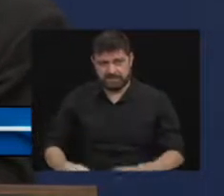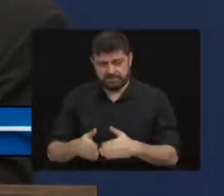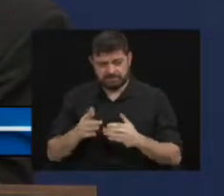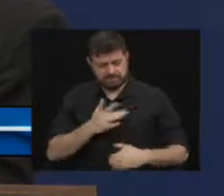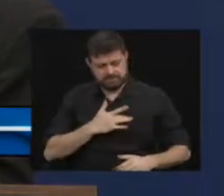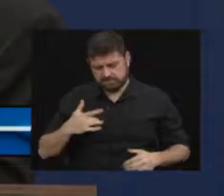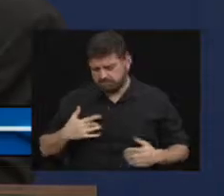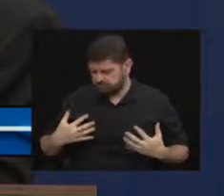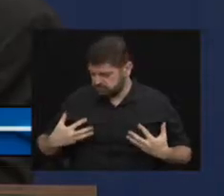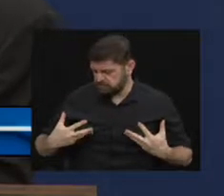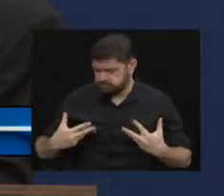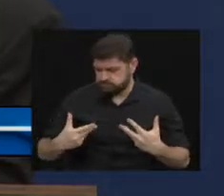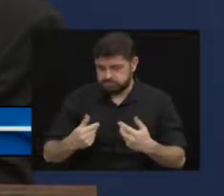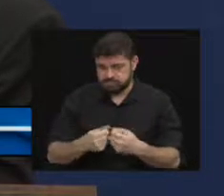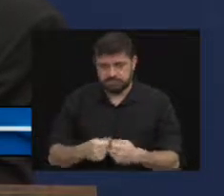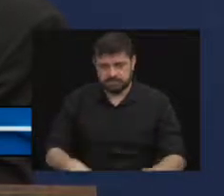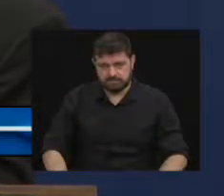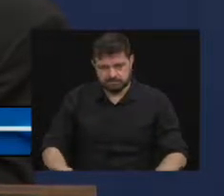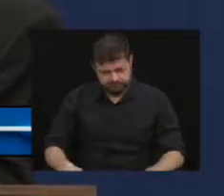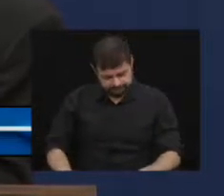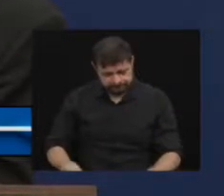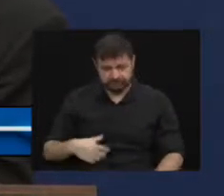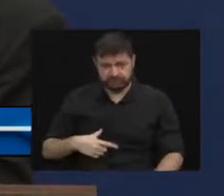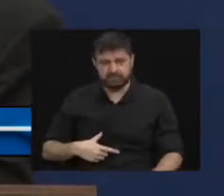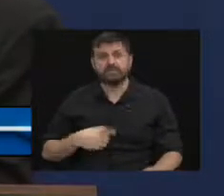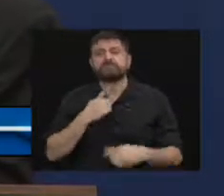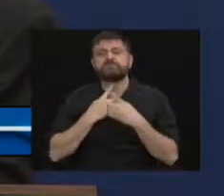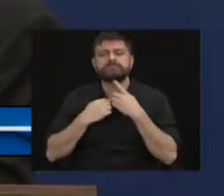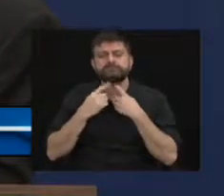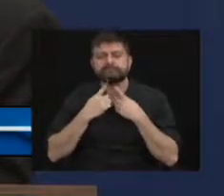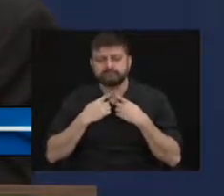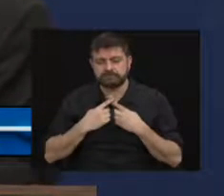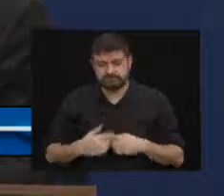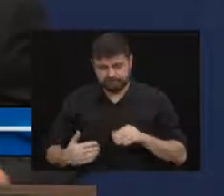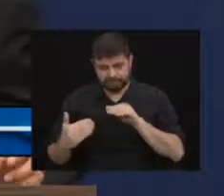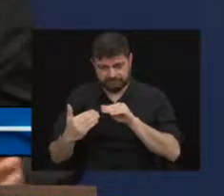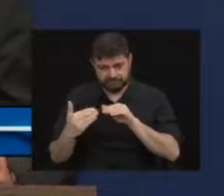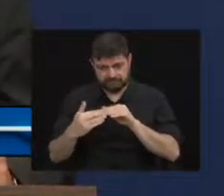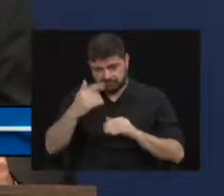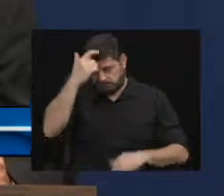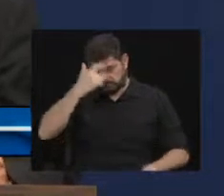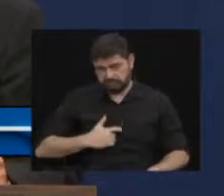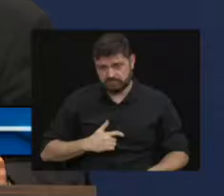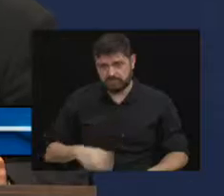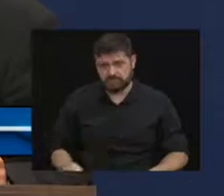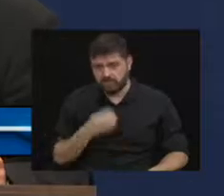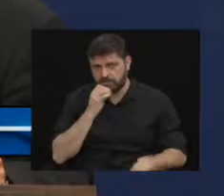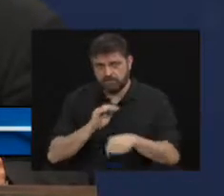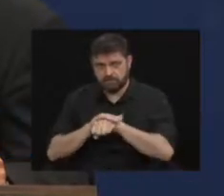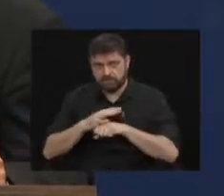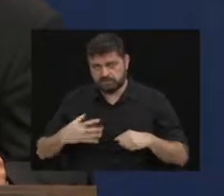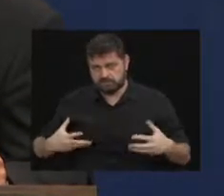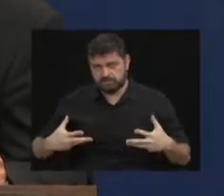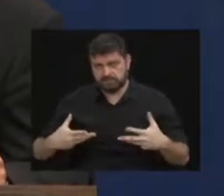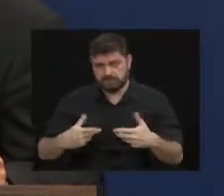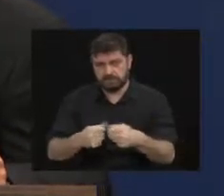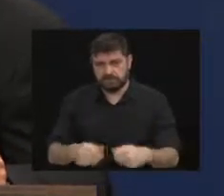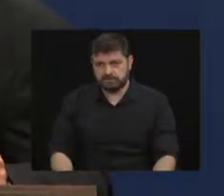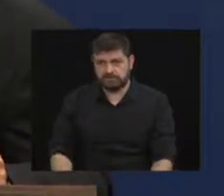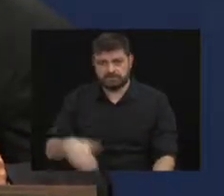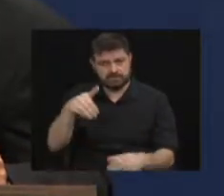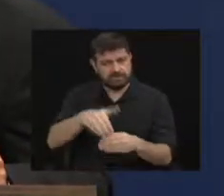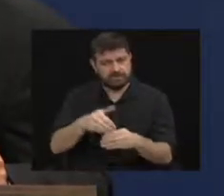estamos vivenciando a nossa democracia. Ela ainda é muito jovem, ela é muito recente frente a outras